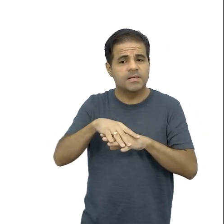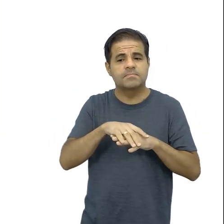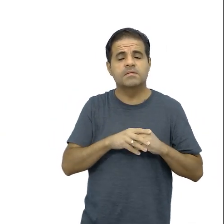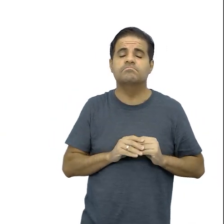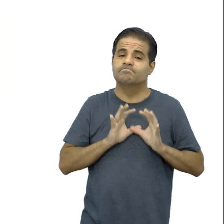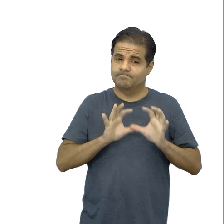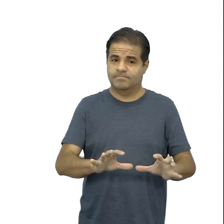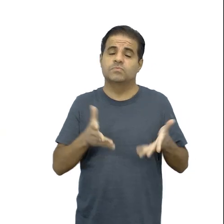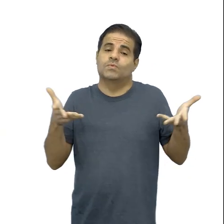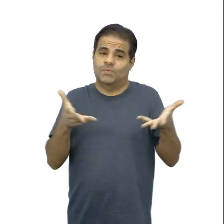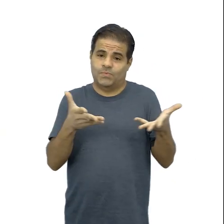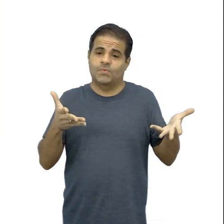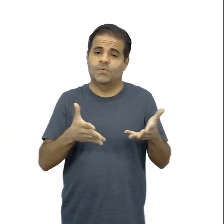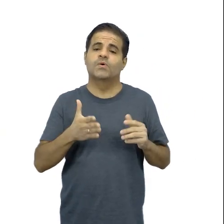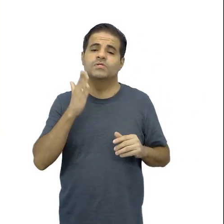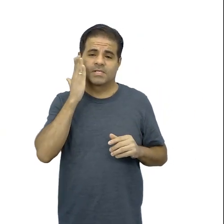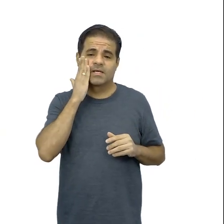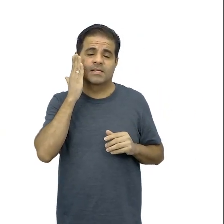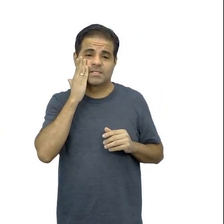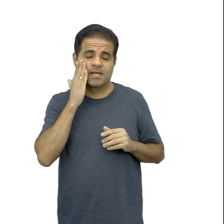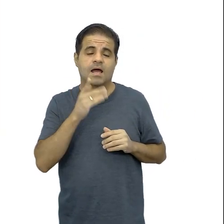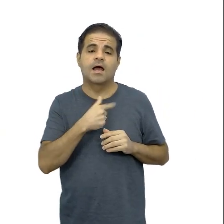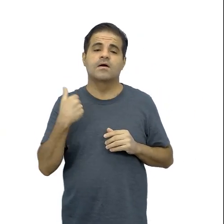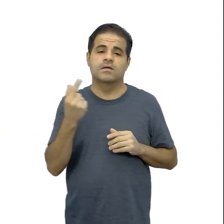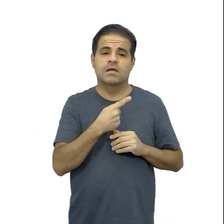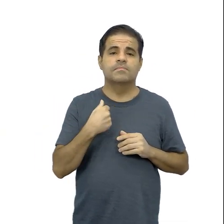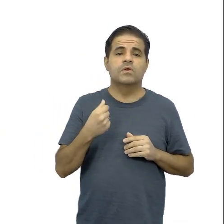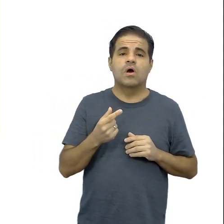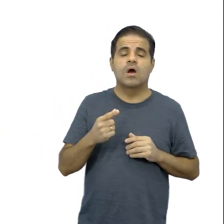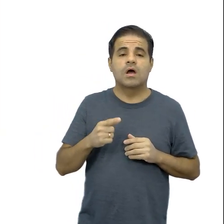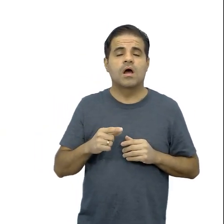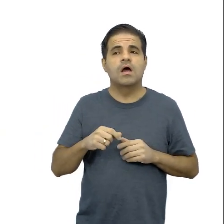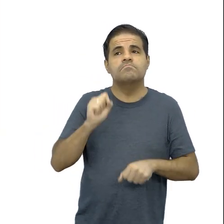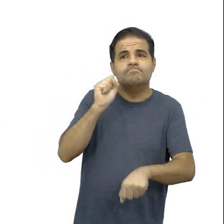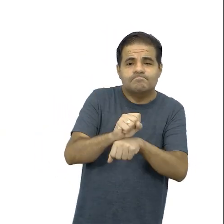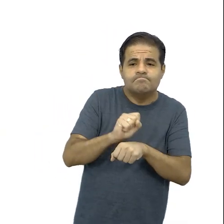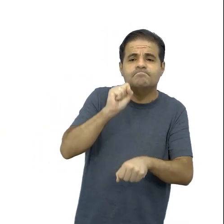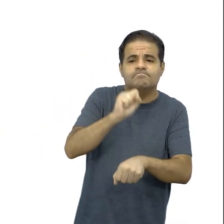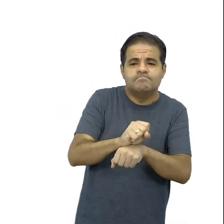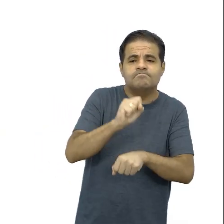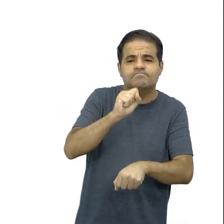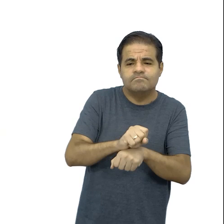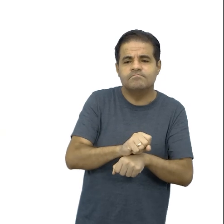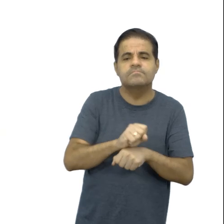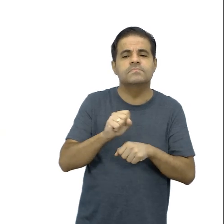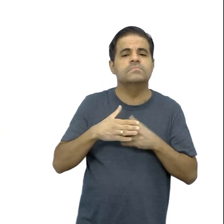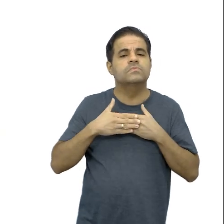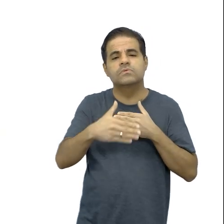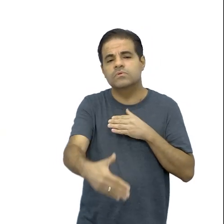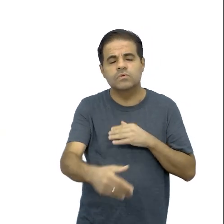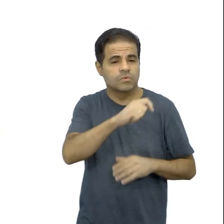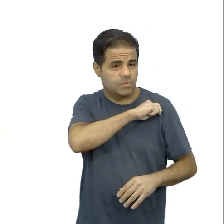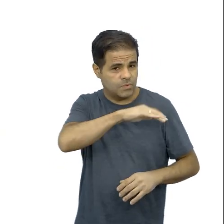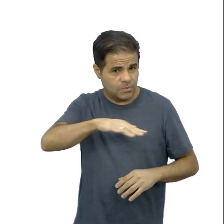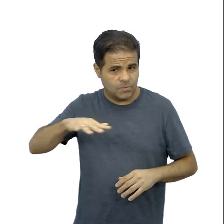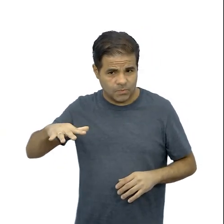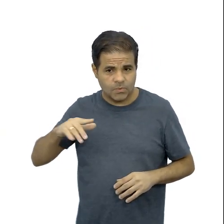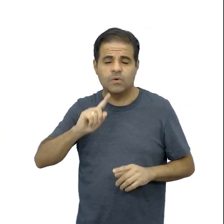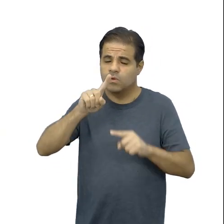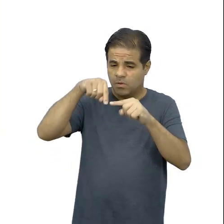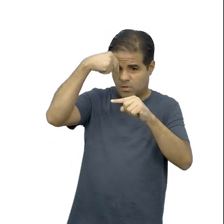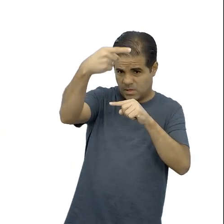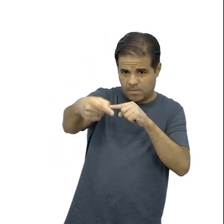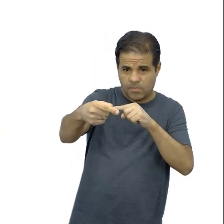Então, hoje sabe-se que o que nós esperamos, né, que o aluno,